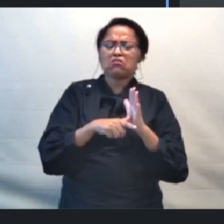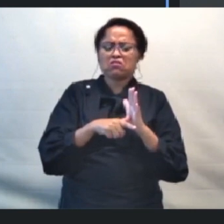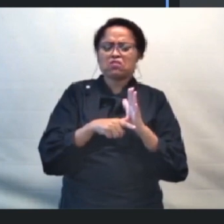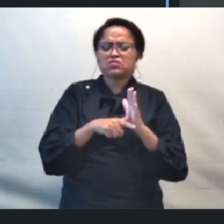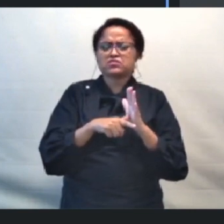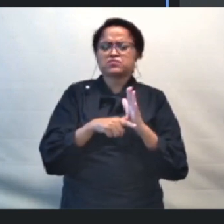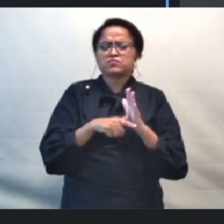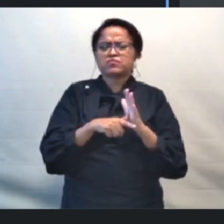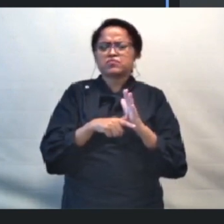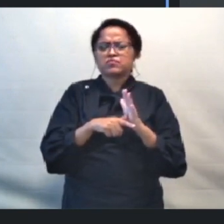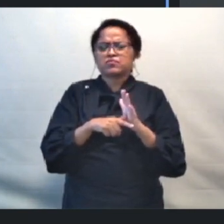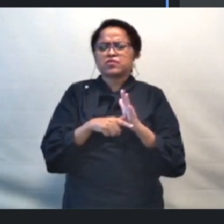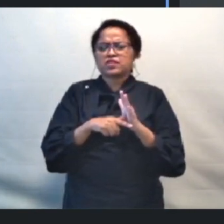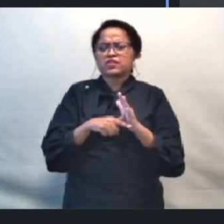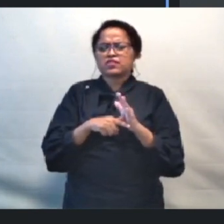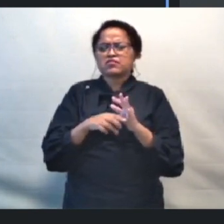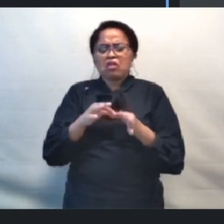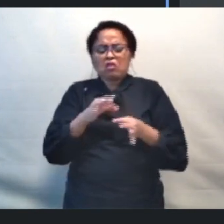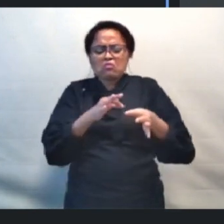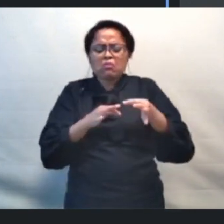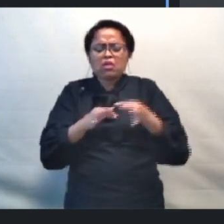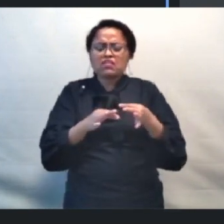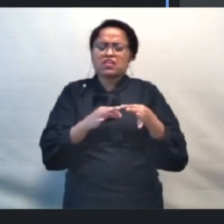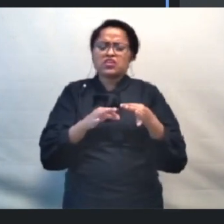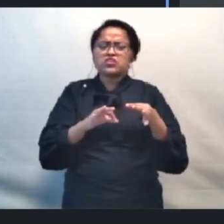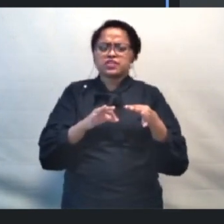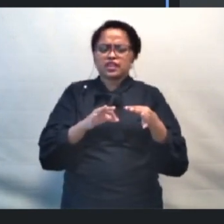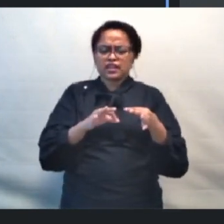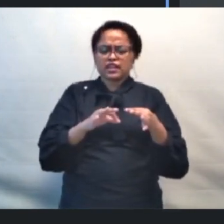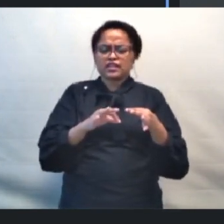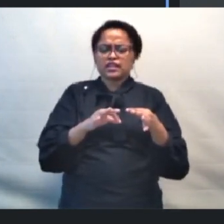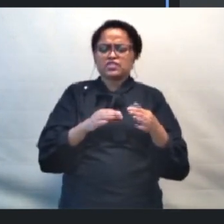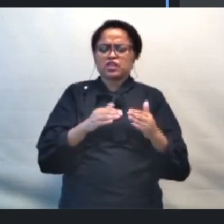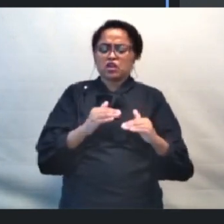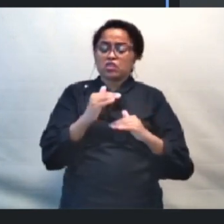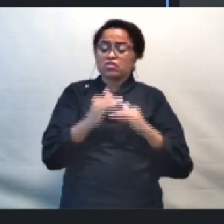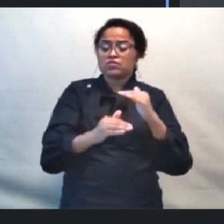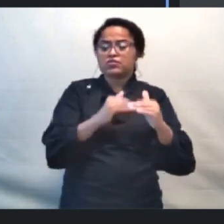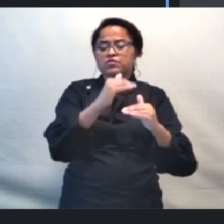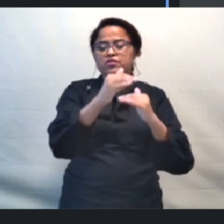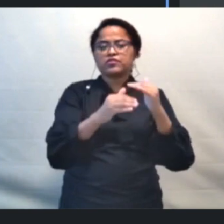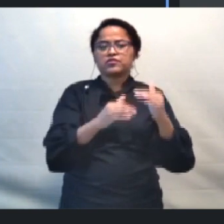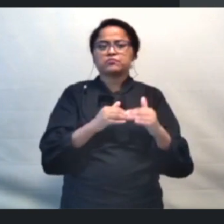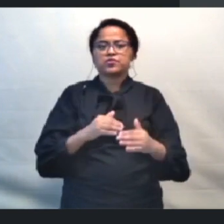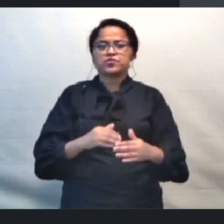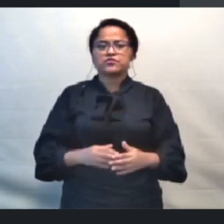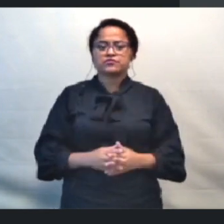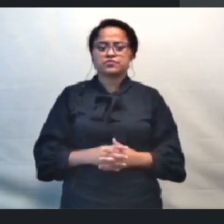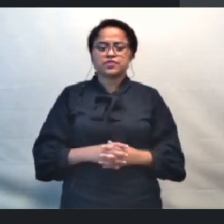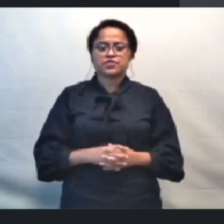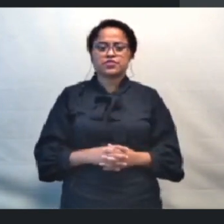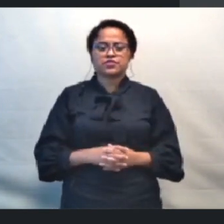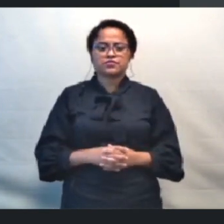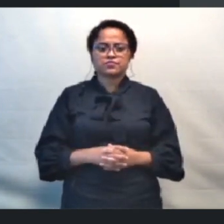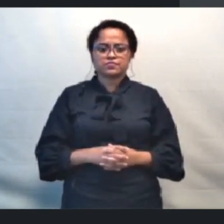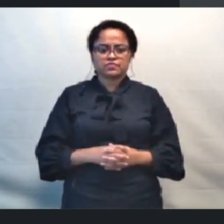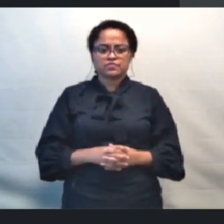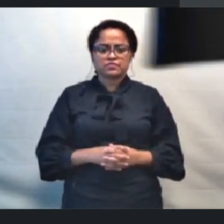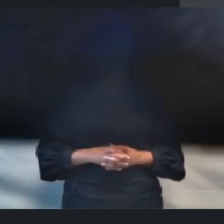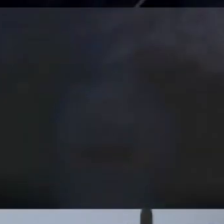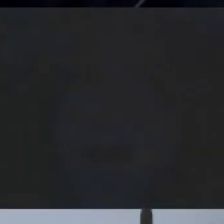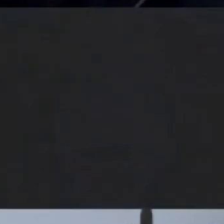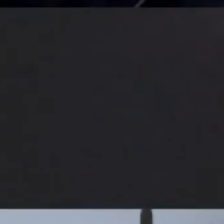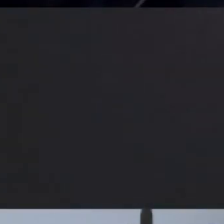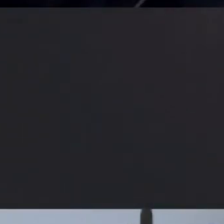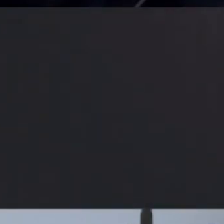talvez não tão planejados assim no decorrer da execução. Senhora Marina, mas na